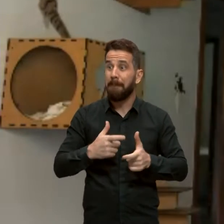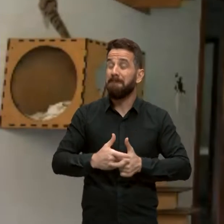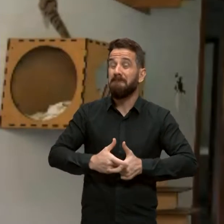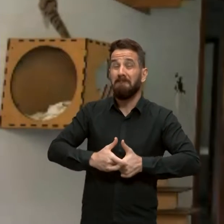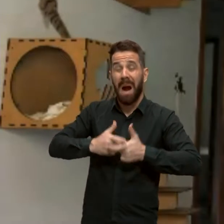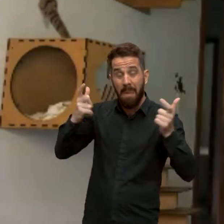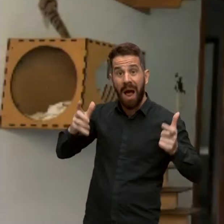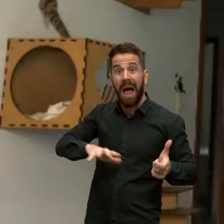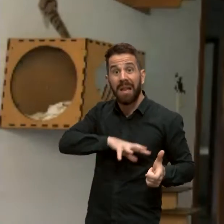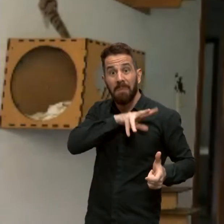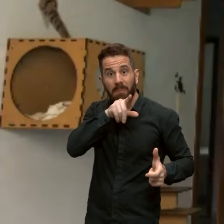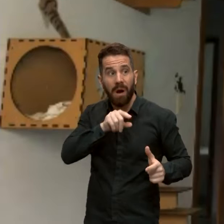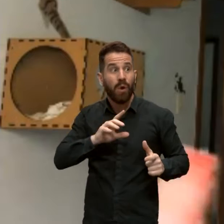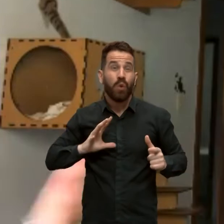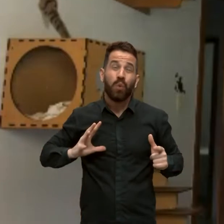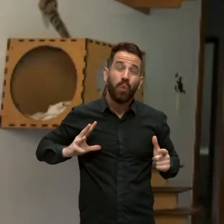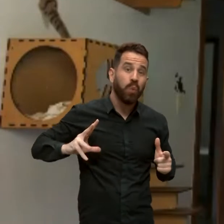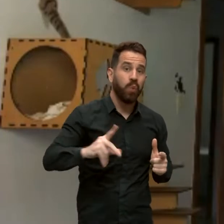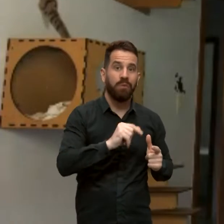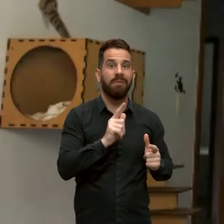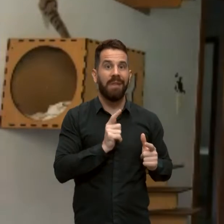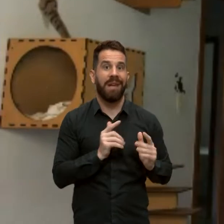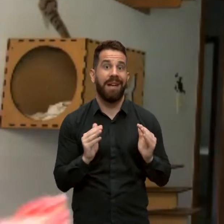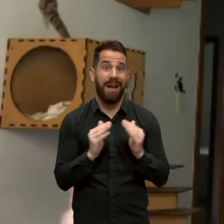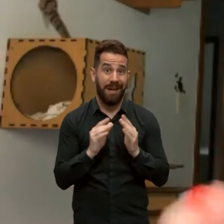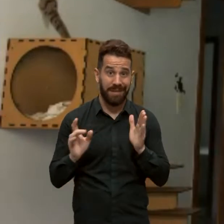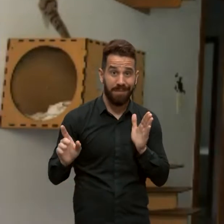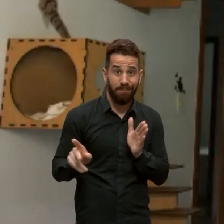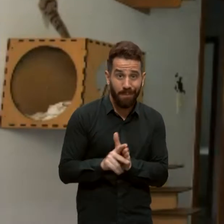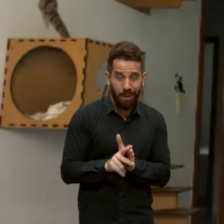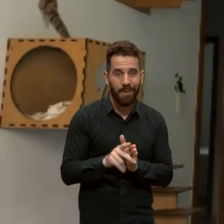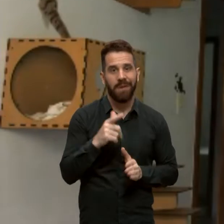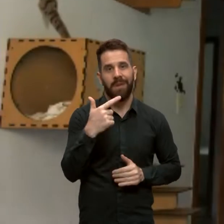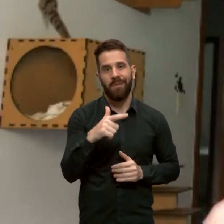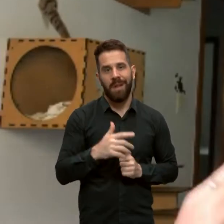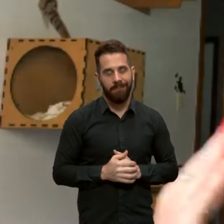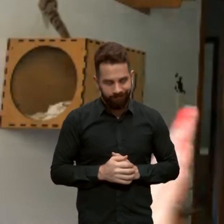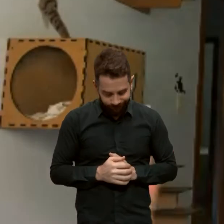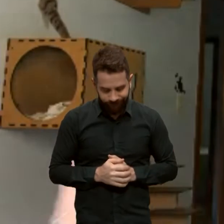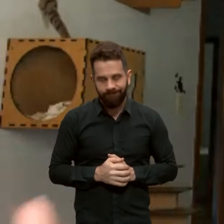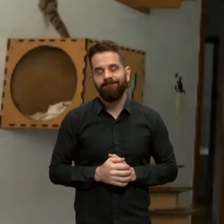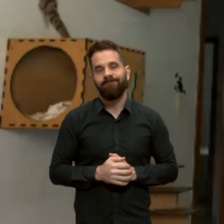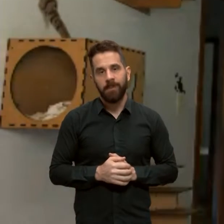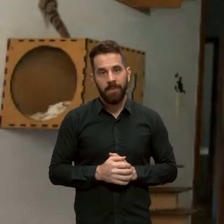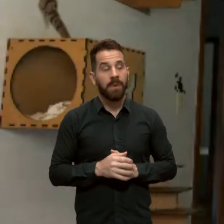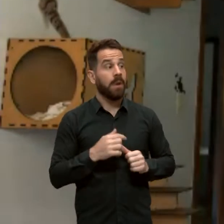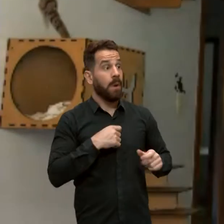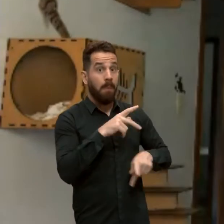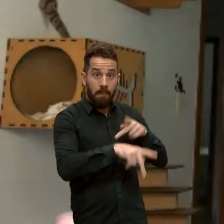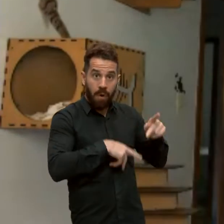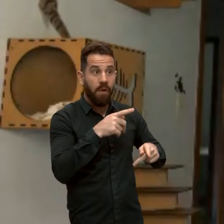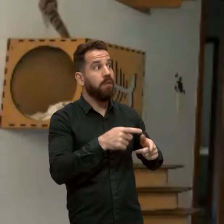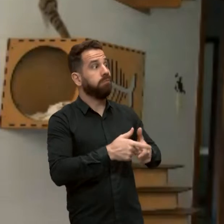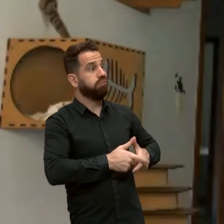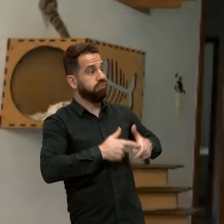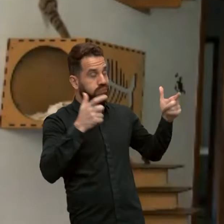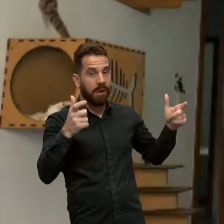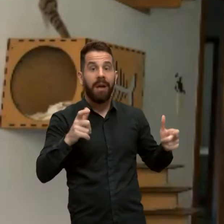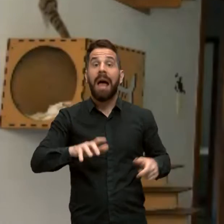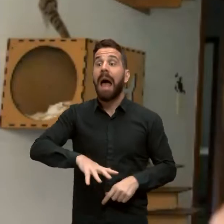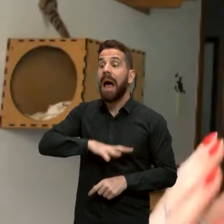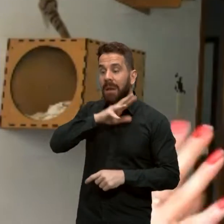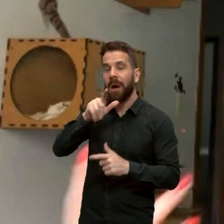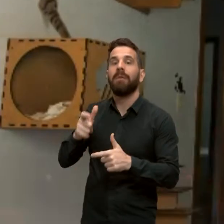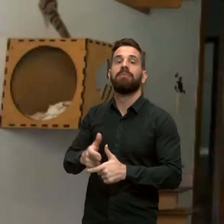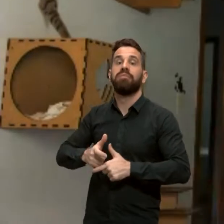animais aumentou bastante. Conforme a população vai crescendo, o número de animais vai junto, né? E,